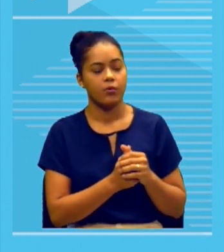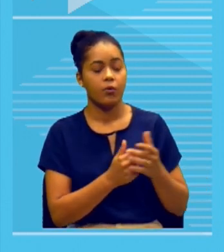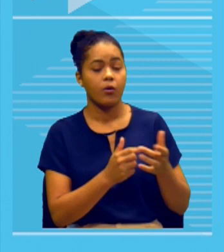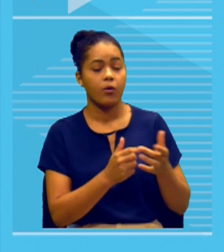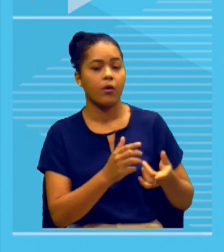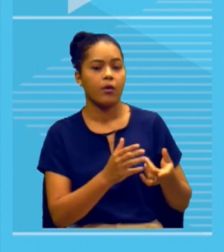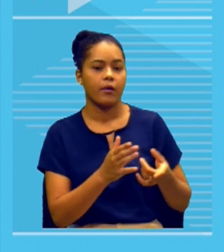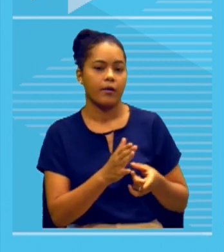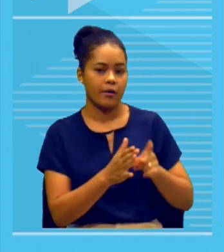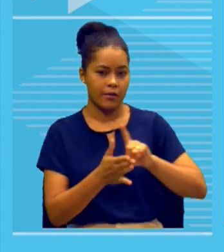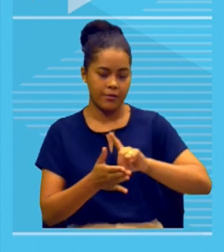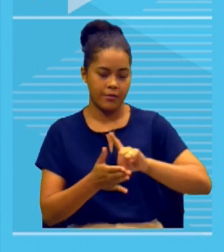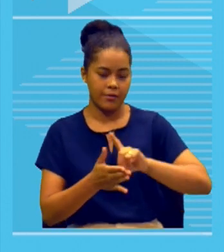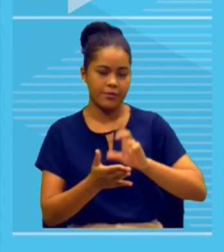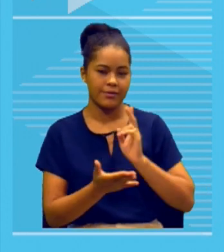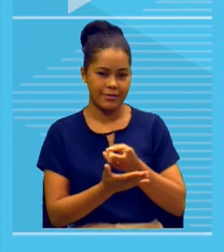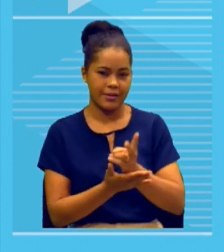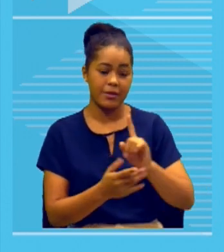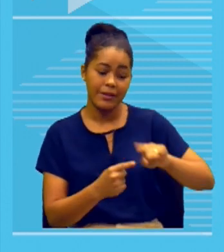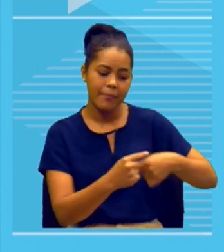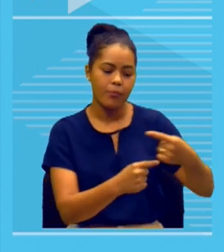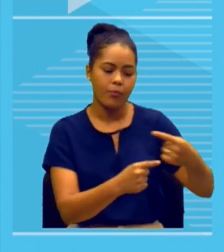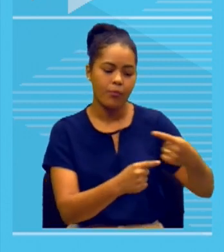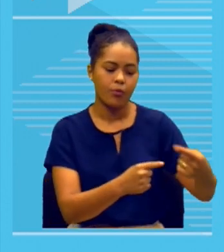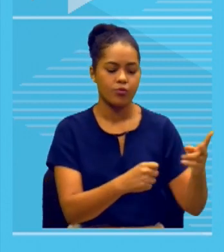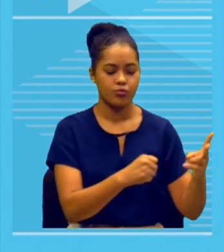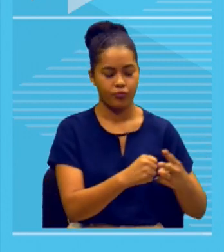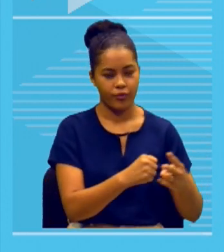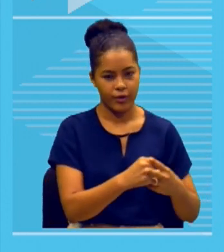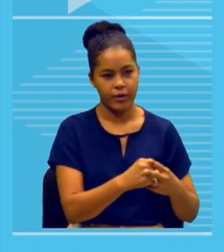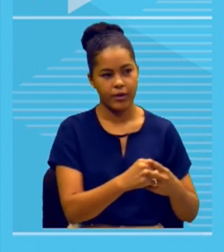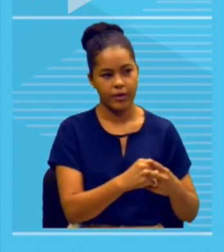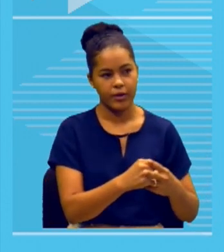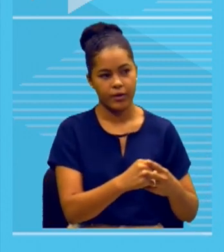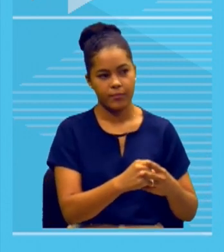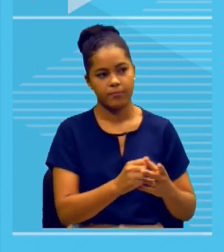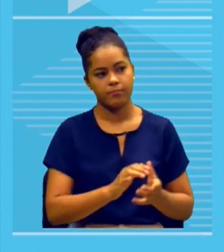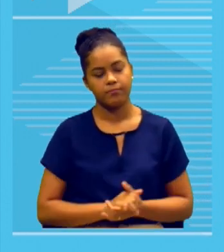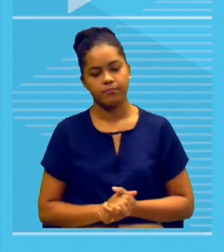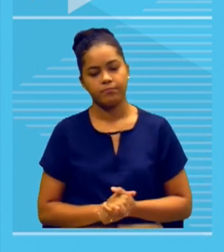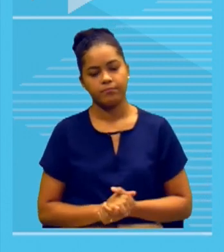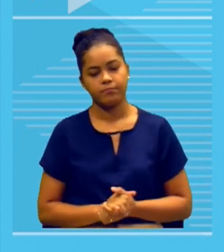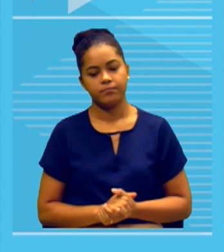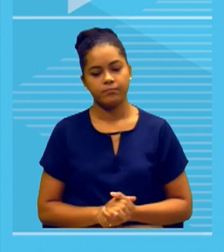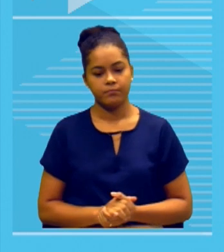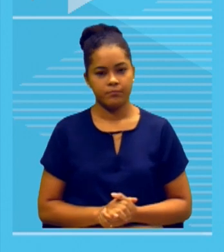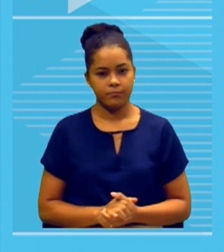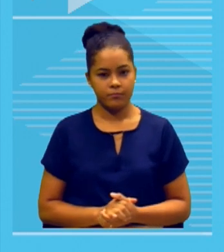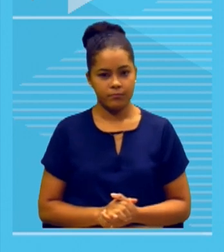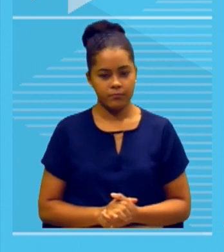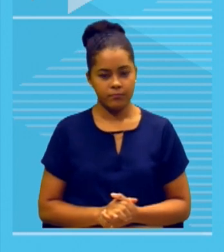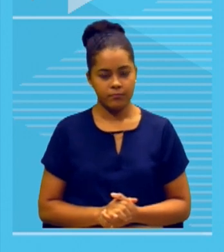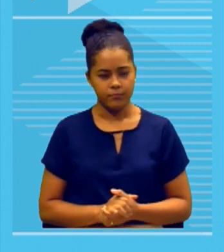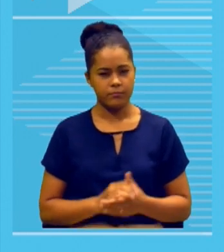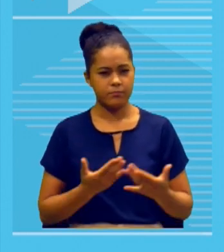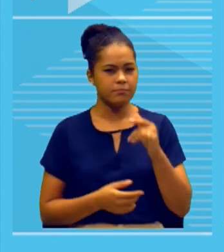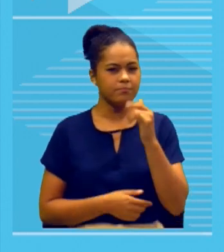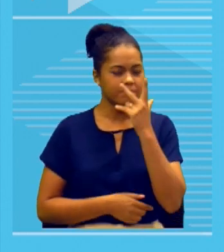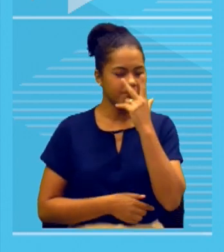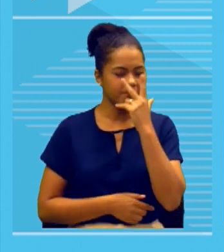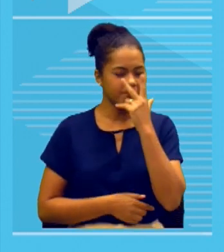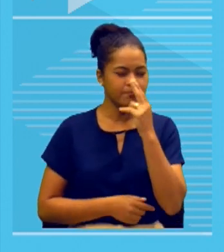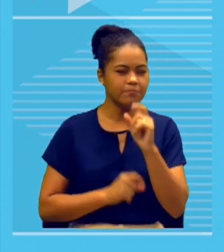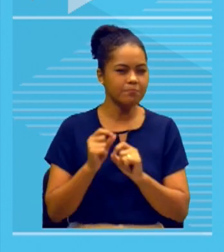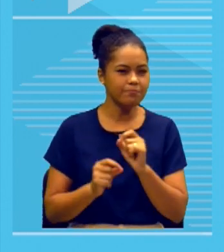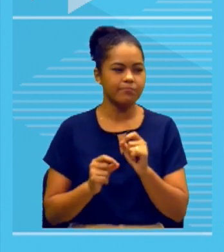não dá para você escrever quando viu-nos você parece mais elegante quando viu